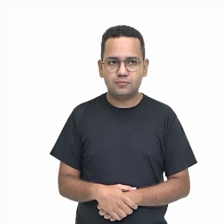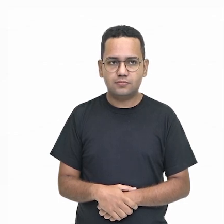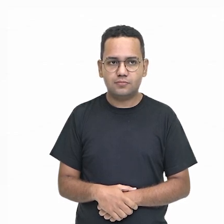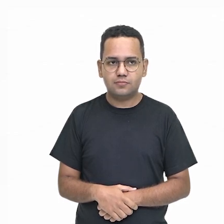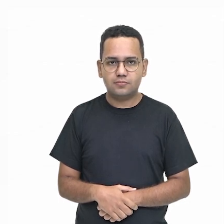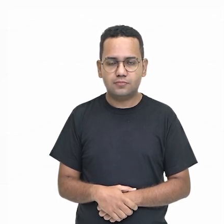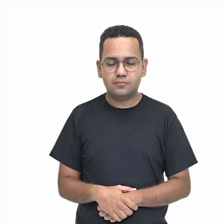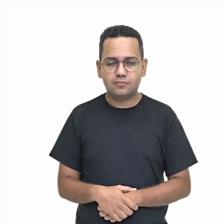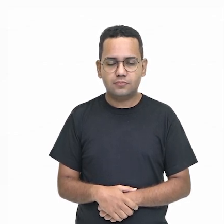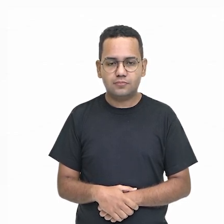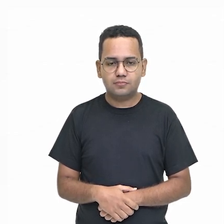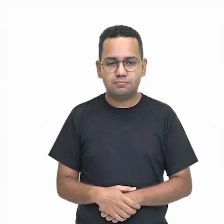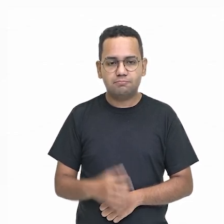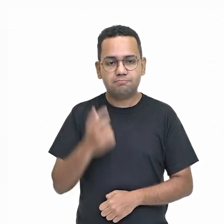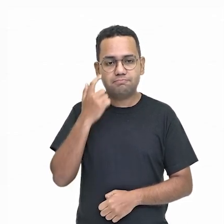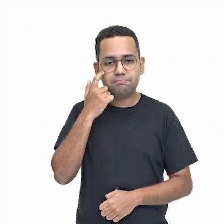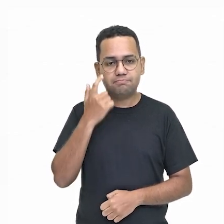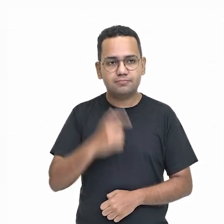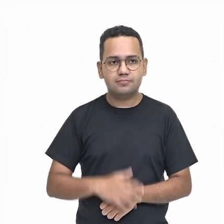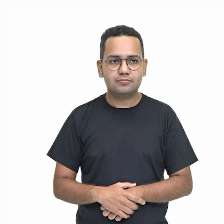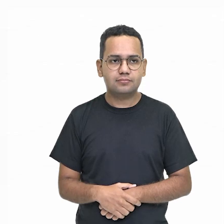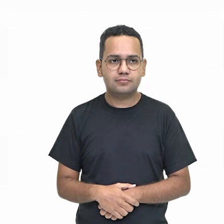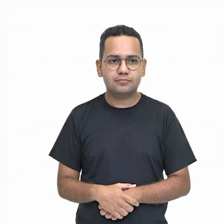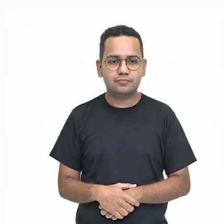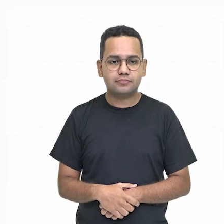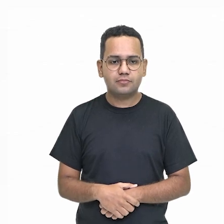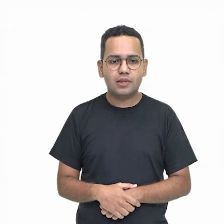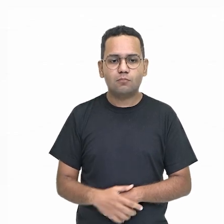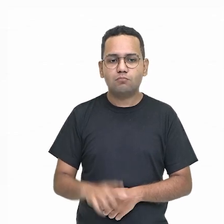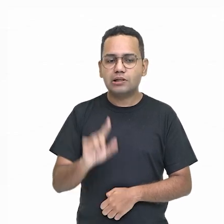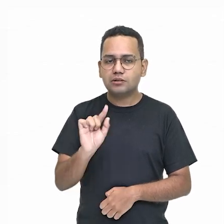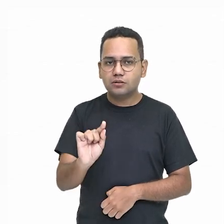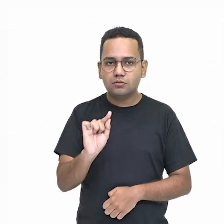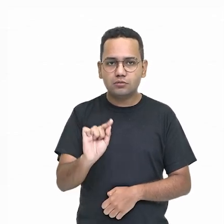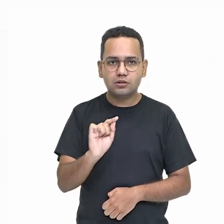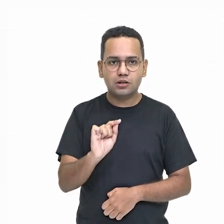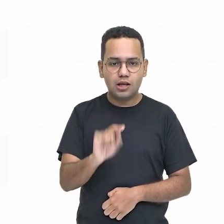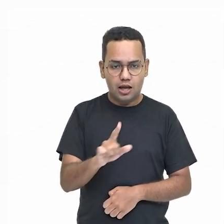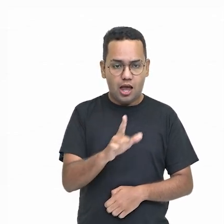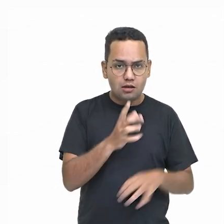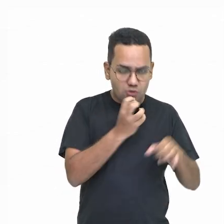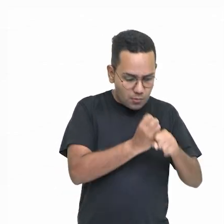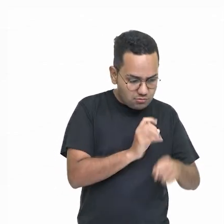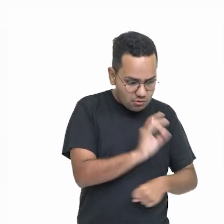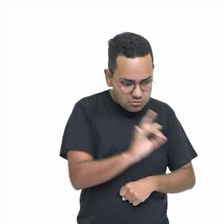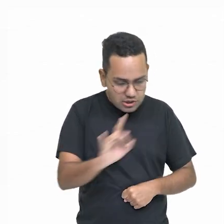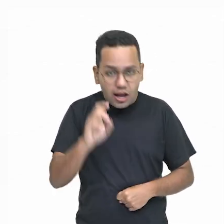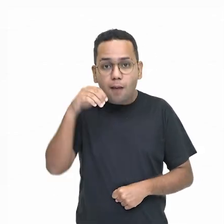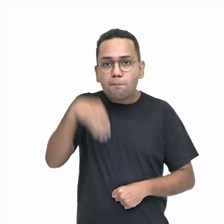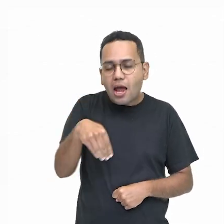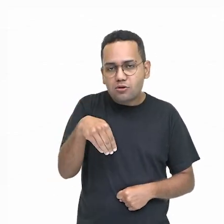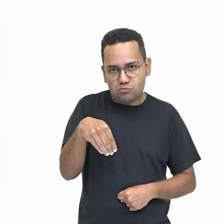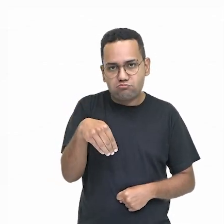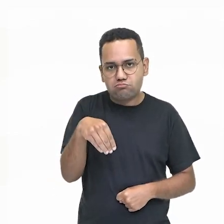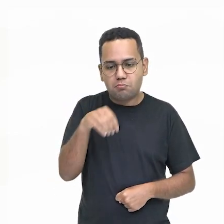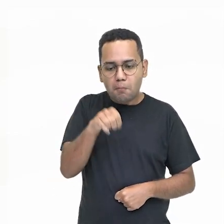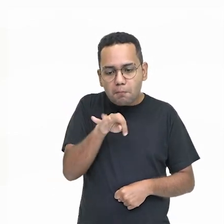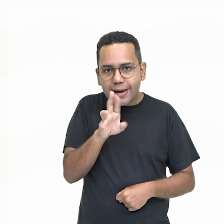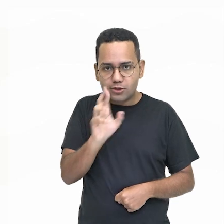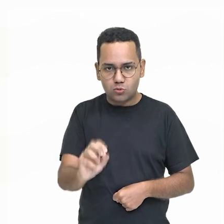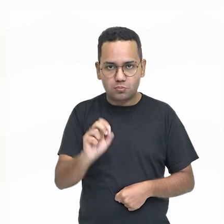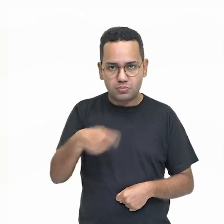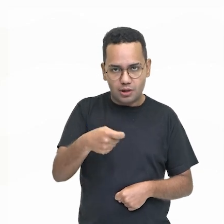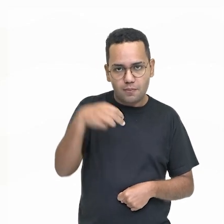orientada a escala dessa trajetória orientada é 1 m né cada ponto aqui Vale 1 m e nós temos uma bolinha se movimentando aqui